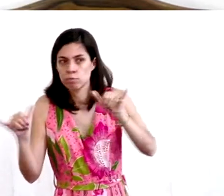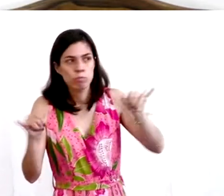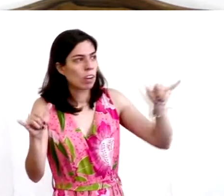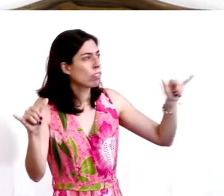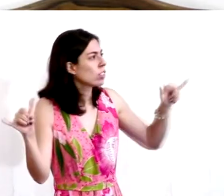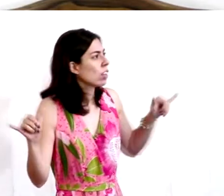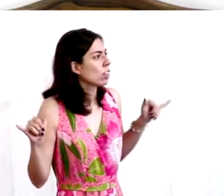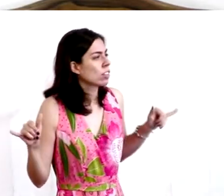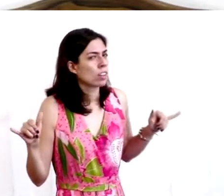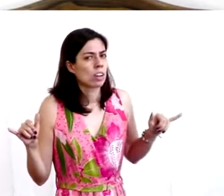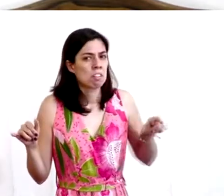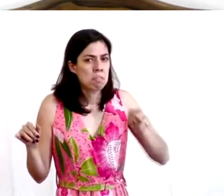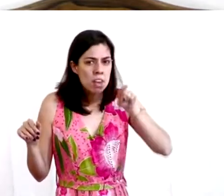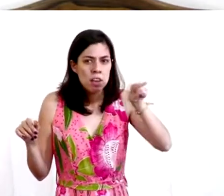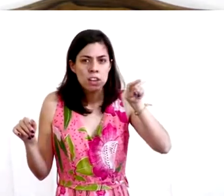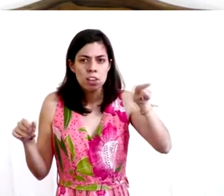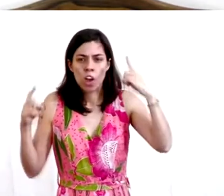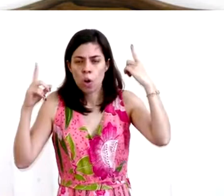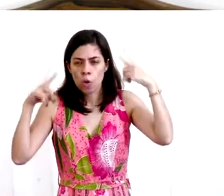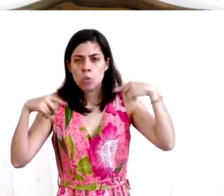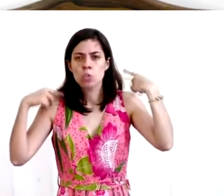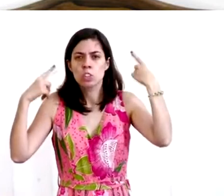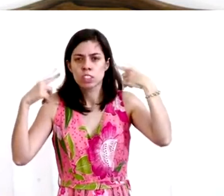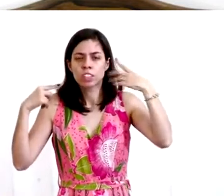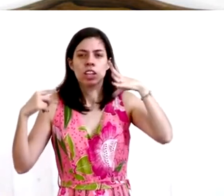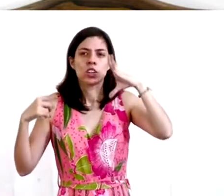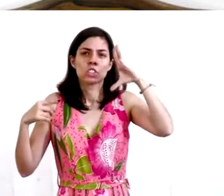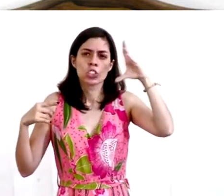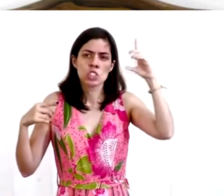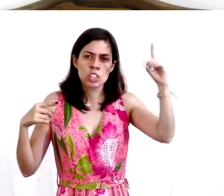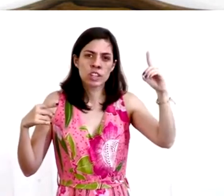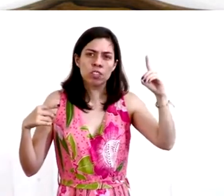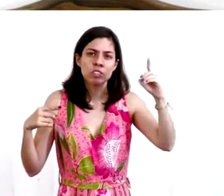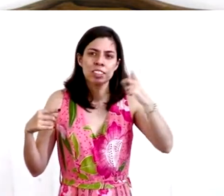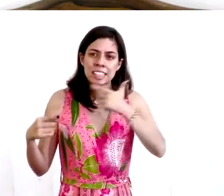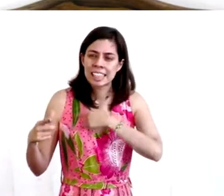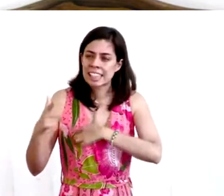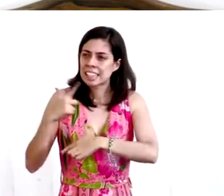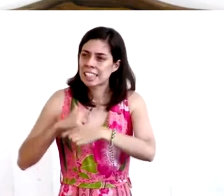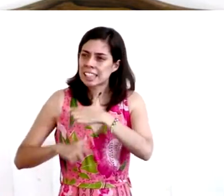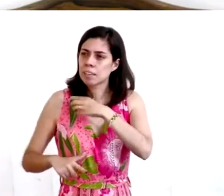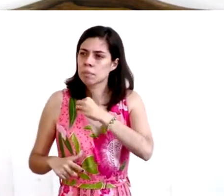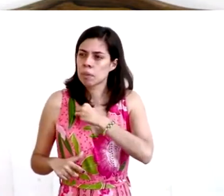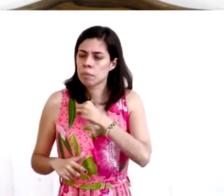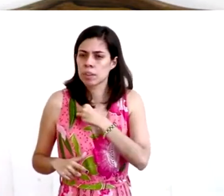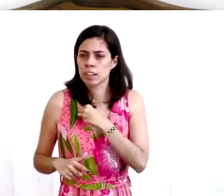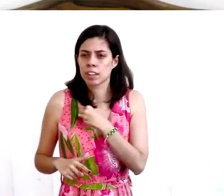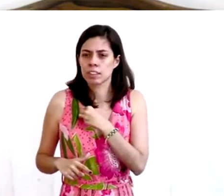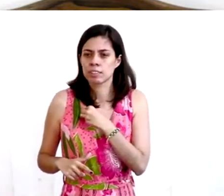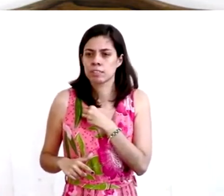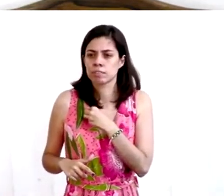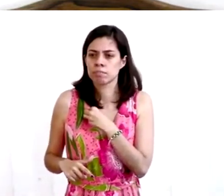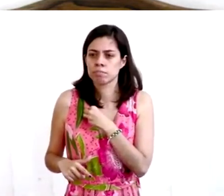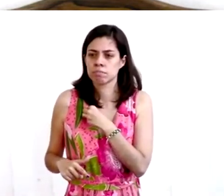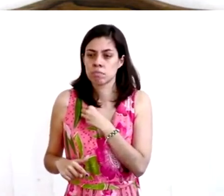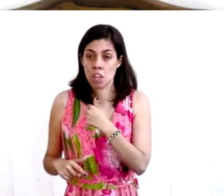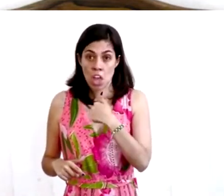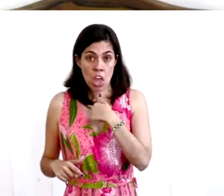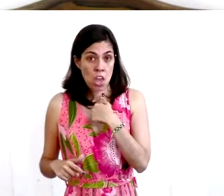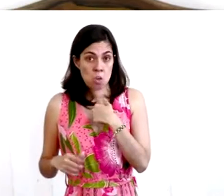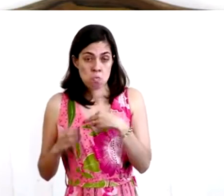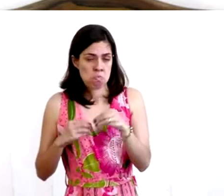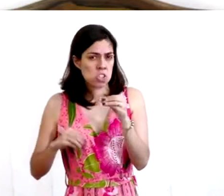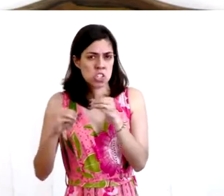Cordeiro de Deus que tira o pecado do mundo, eis alguém diante de mim que eu não posso nem chegar perto dele, eu não sou